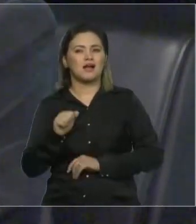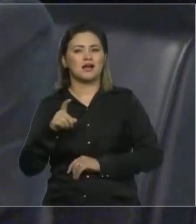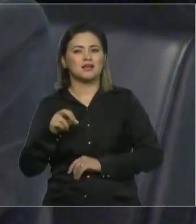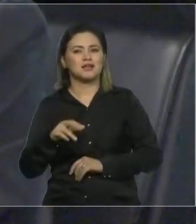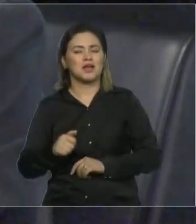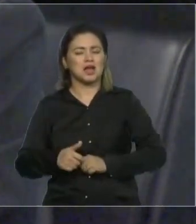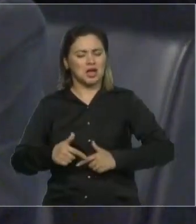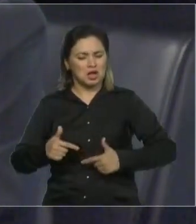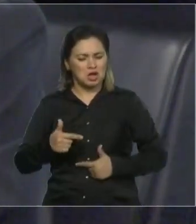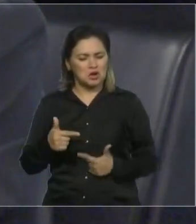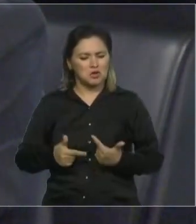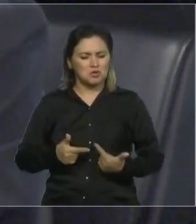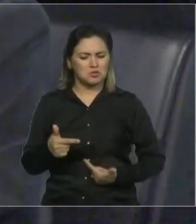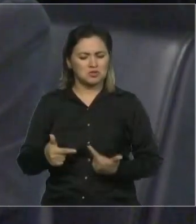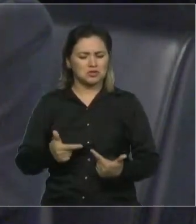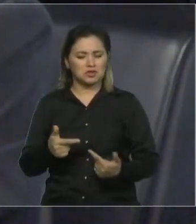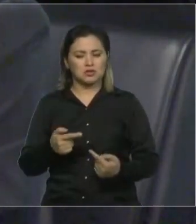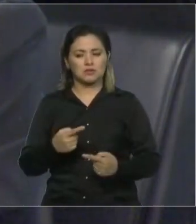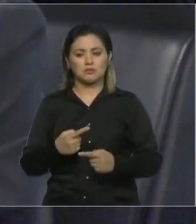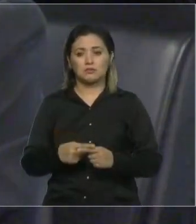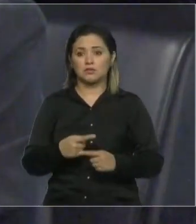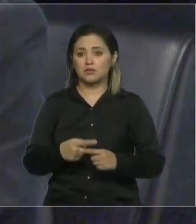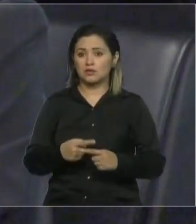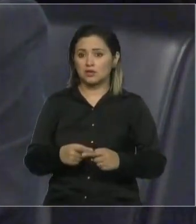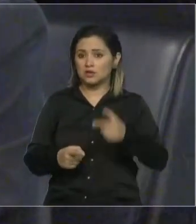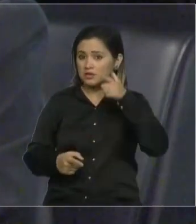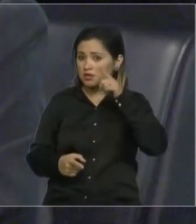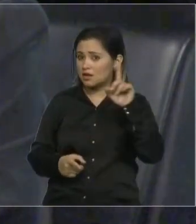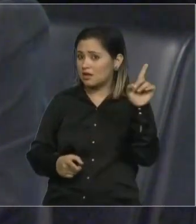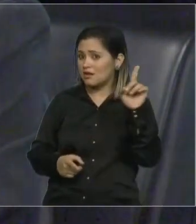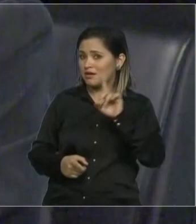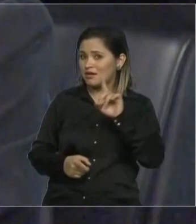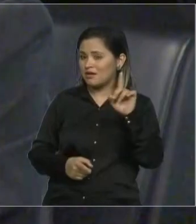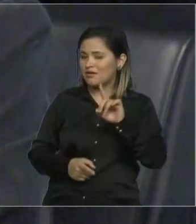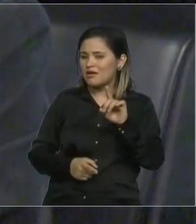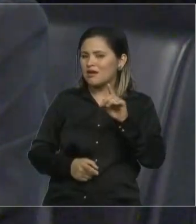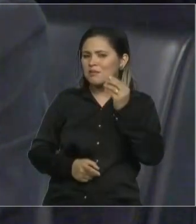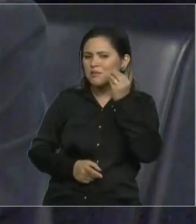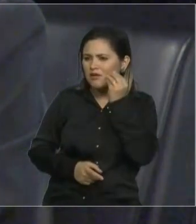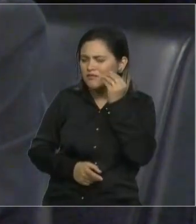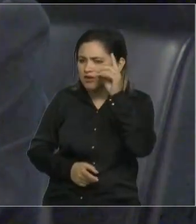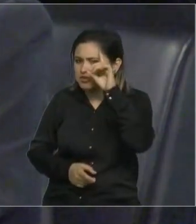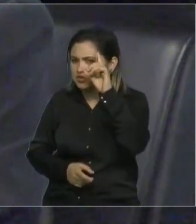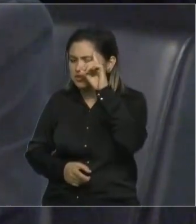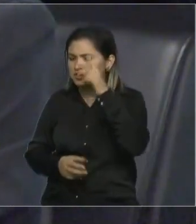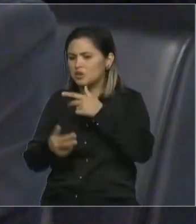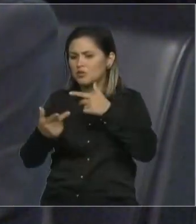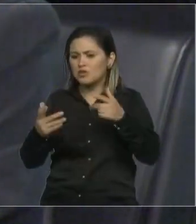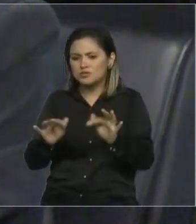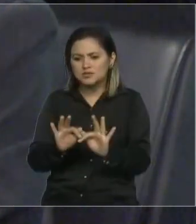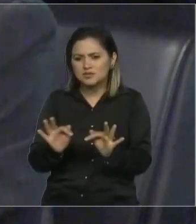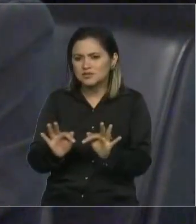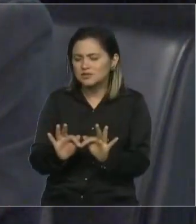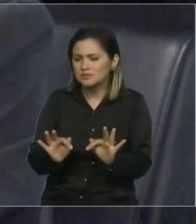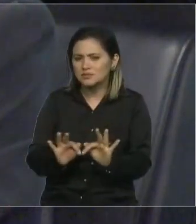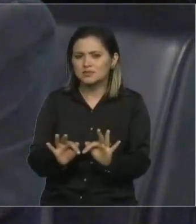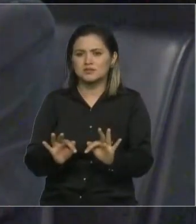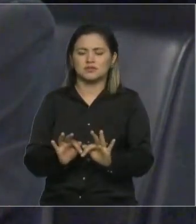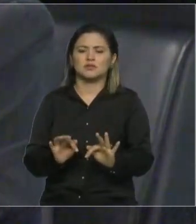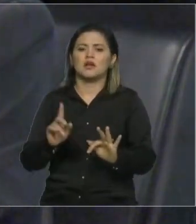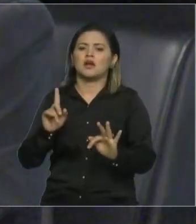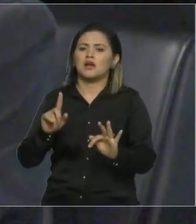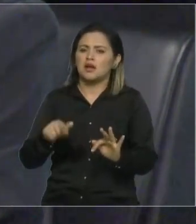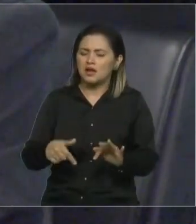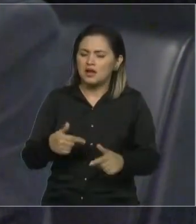guerreira, porque a gente não consegue ver as tuas guerras todo dia, nas tarefas mais simples. E são essas guerras que a